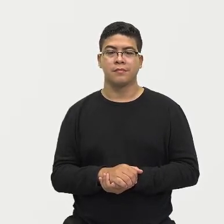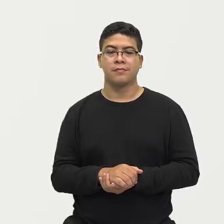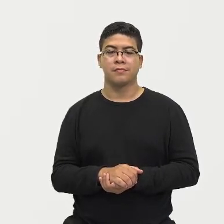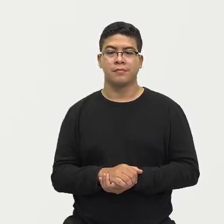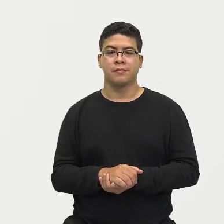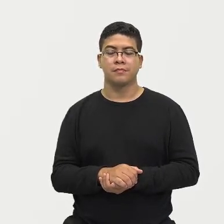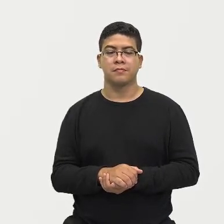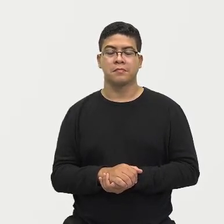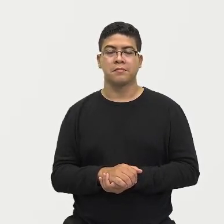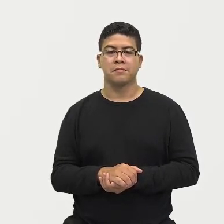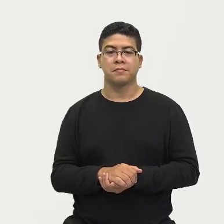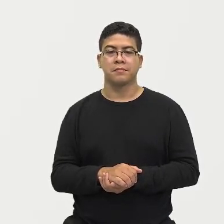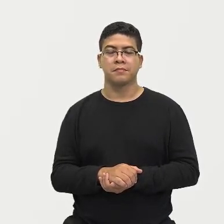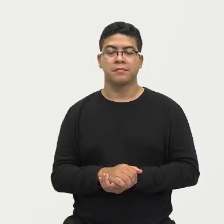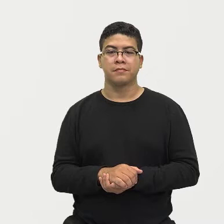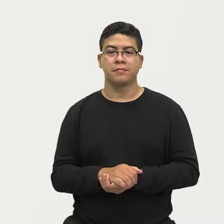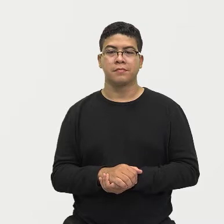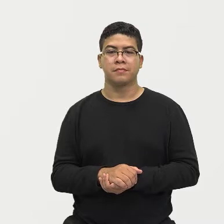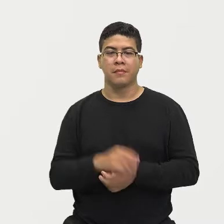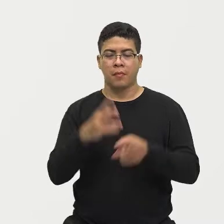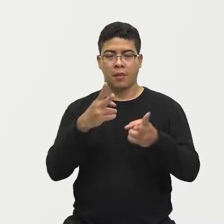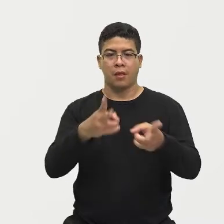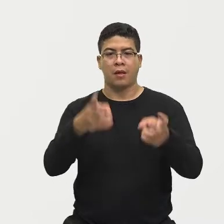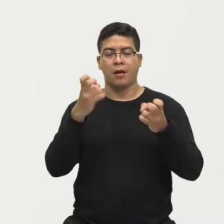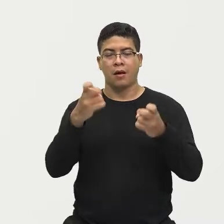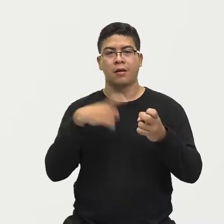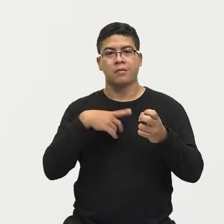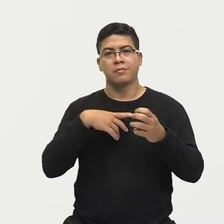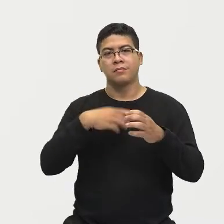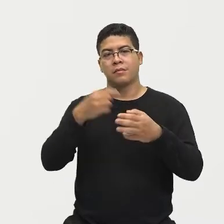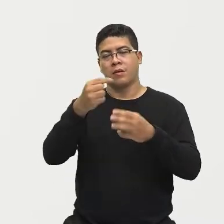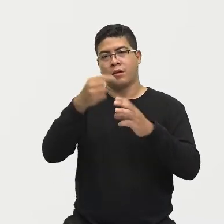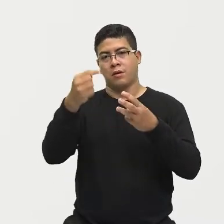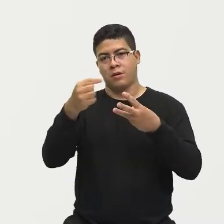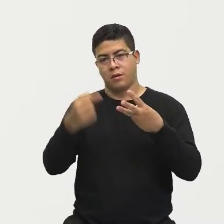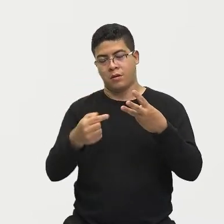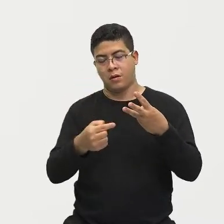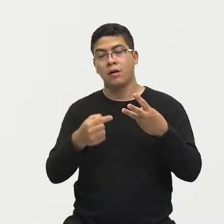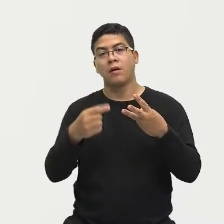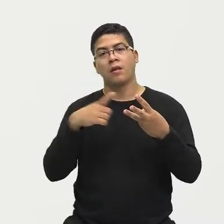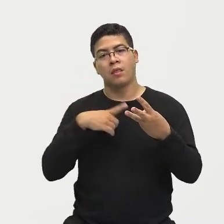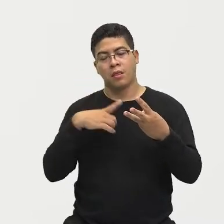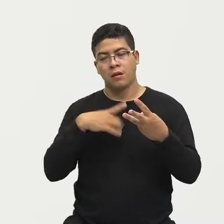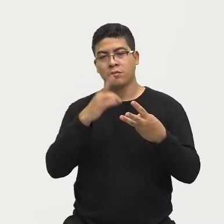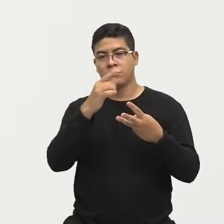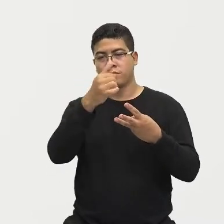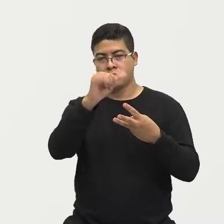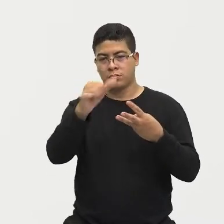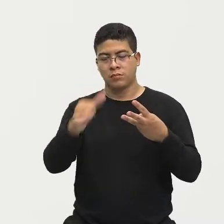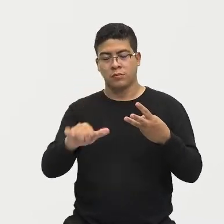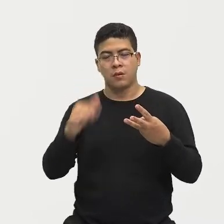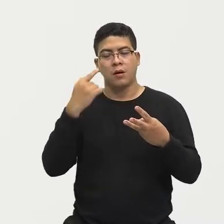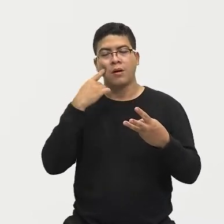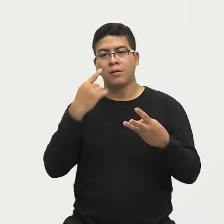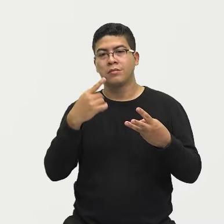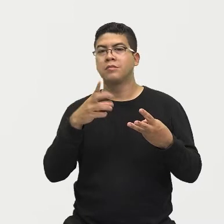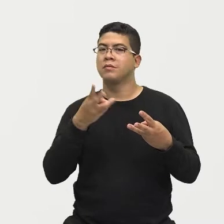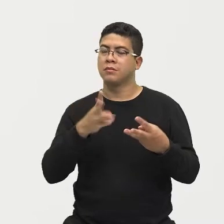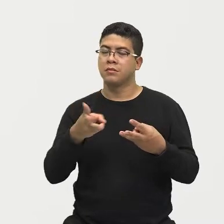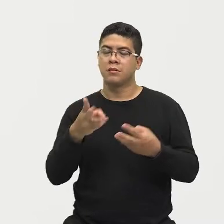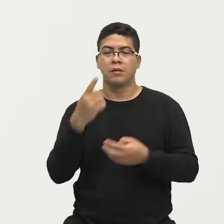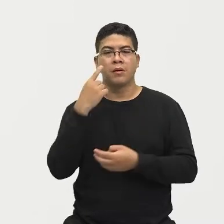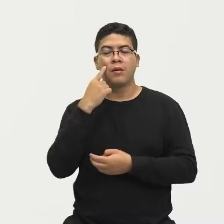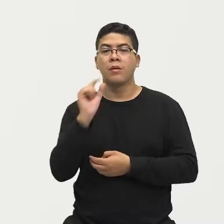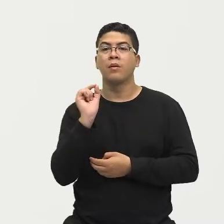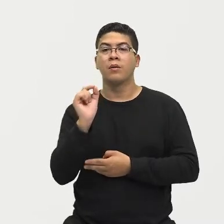bem, exatamente, é isso. Notaram aí, característica, que o adjetivo vai estar sempre caracterizando o